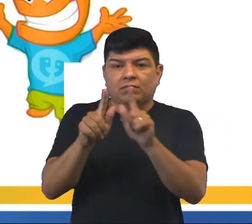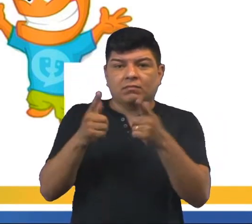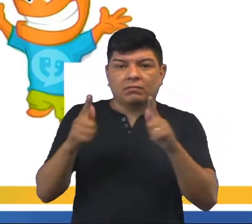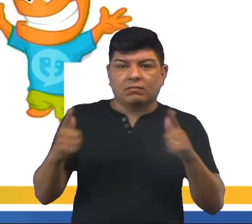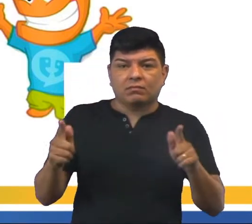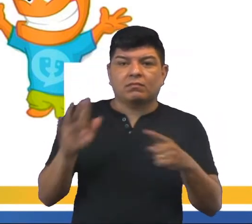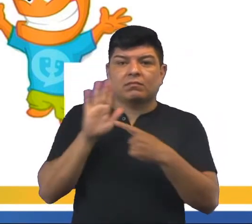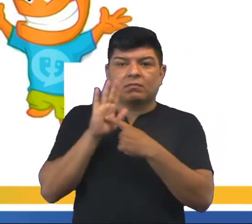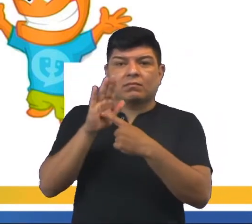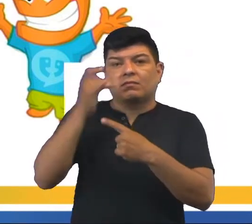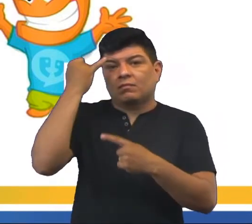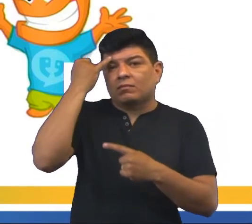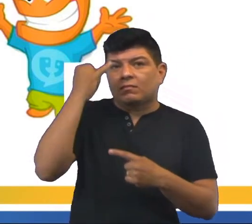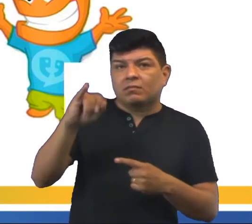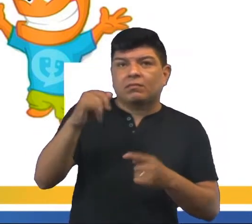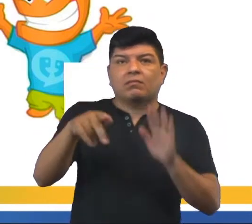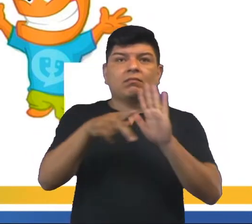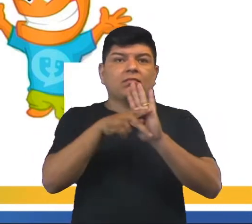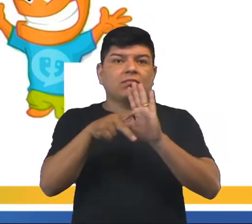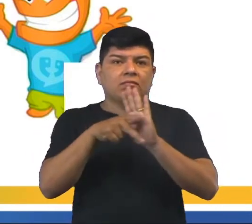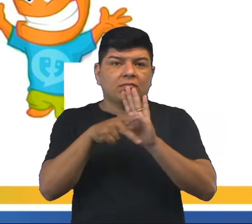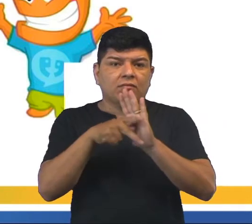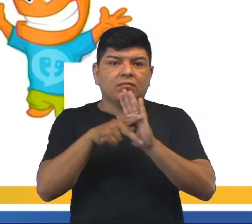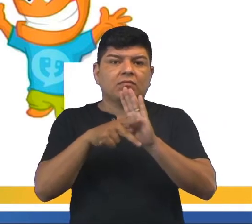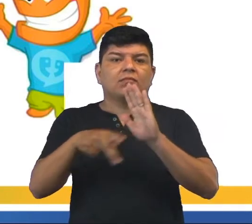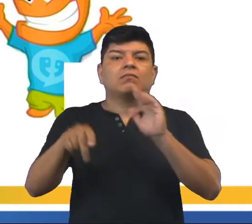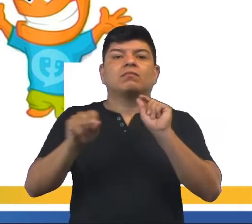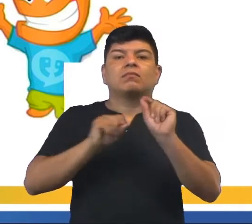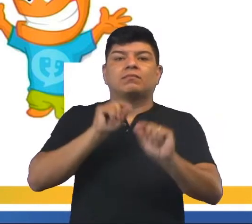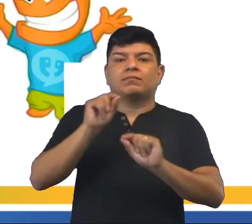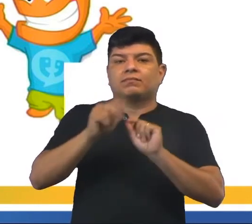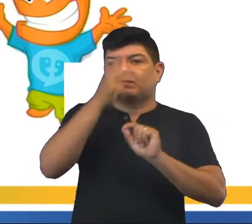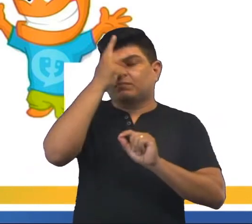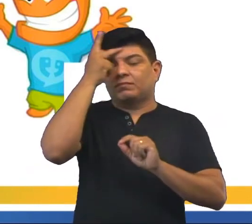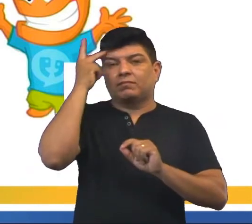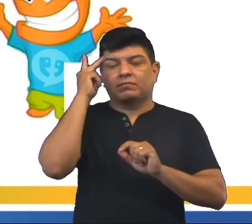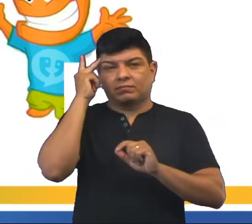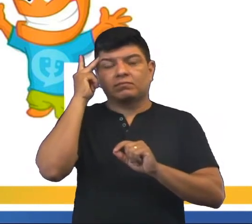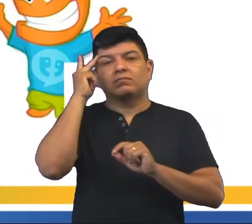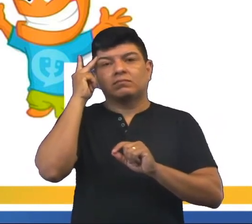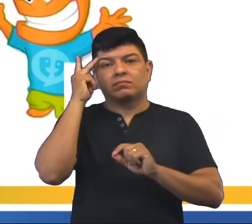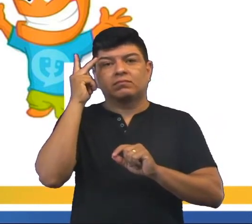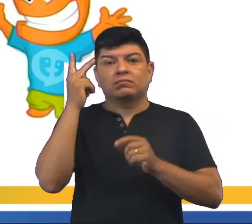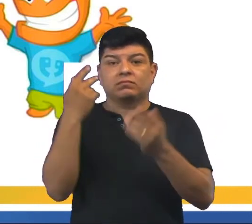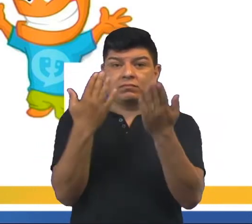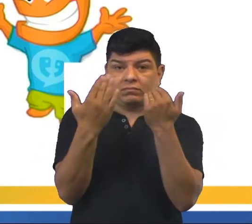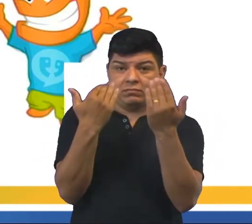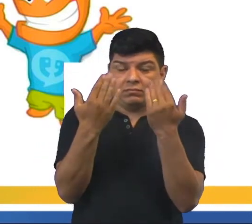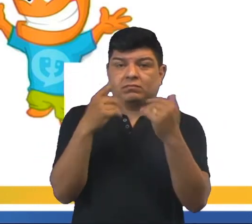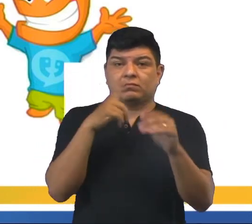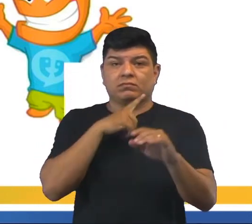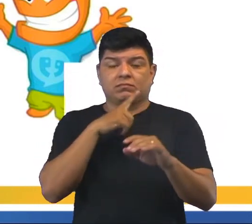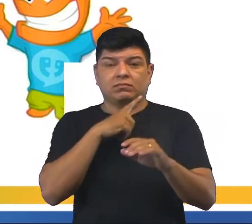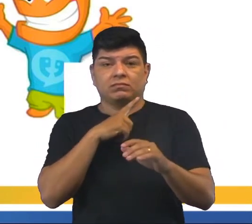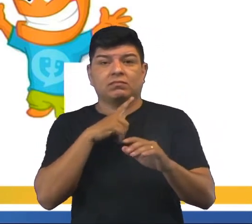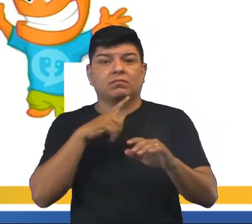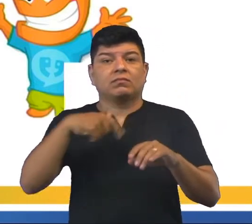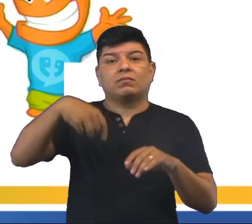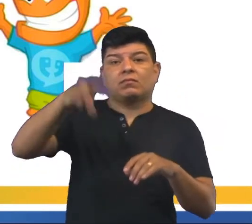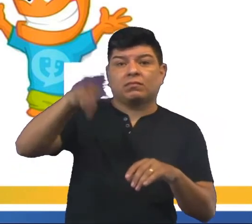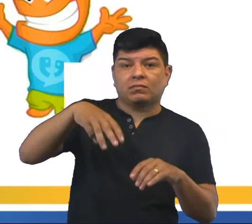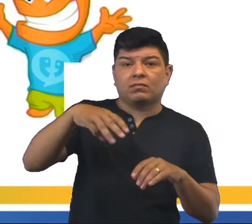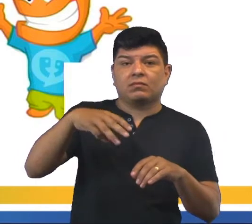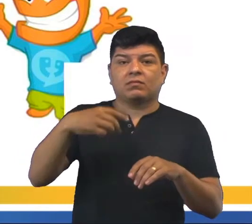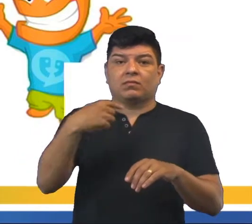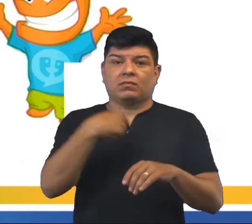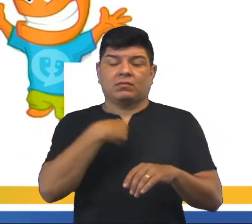ela expressa a ideia de pertencimento, de posse para as pessoas, né, do discurso. Essas pessoas do discurso são quem? Os pronomes